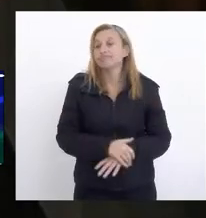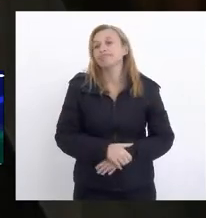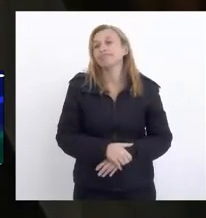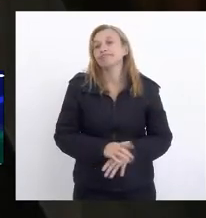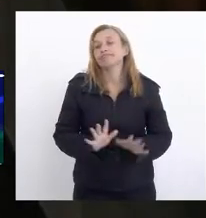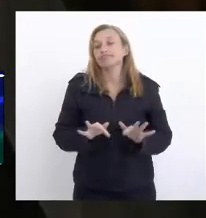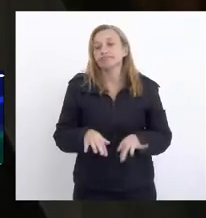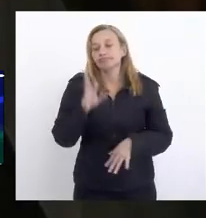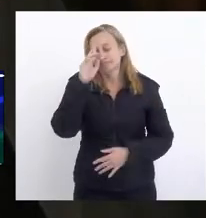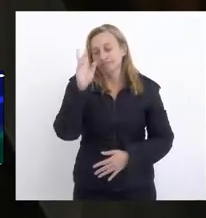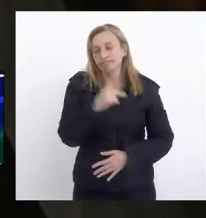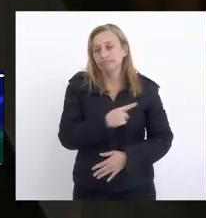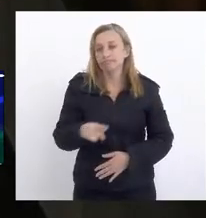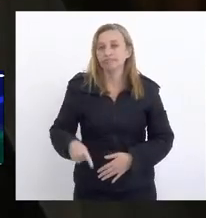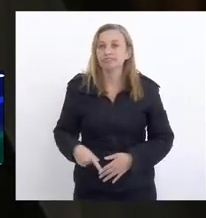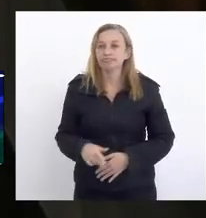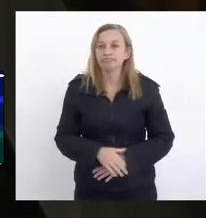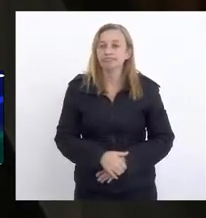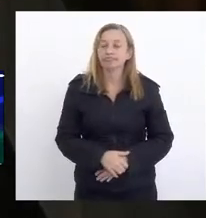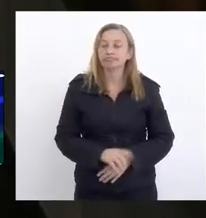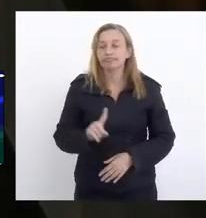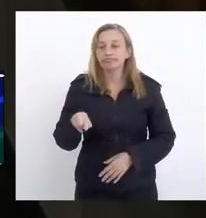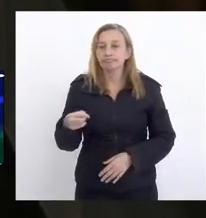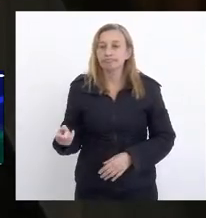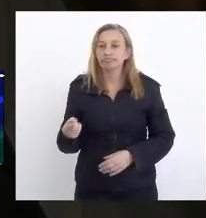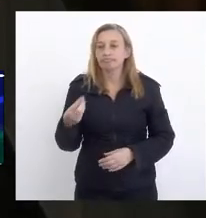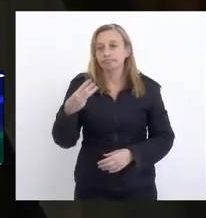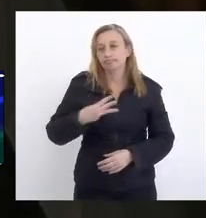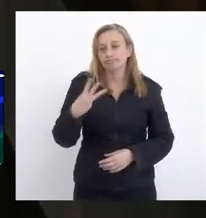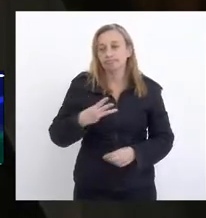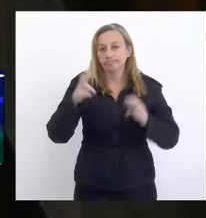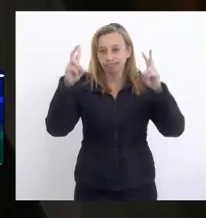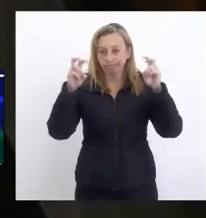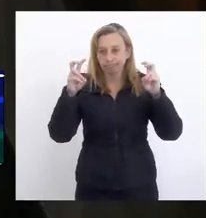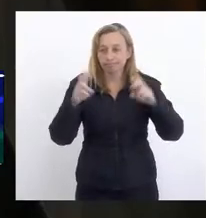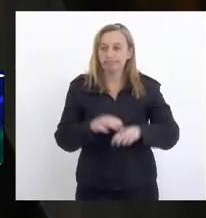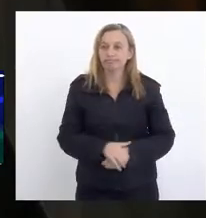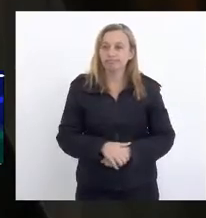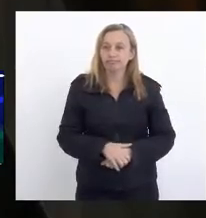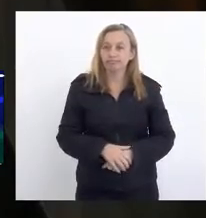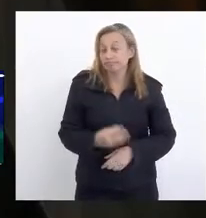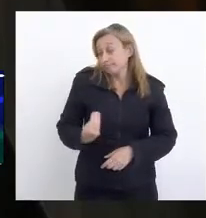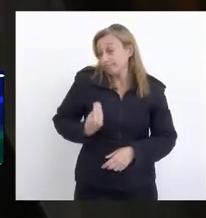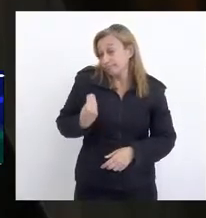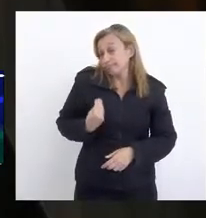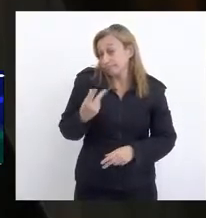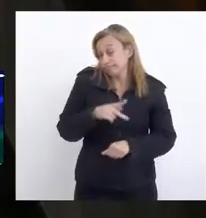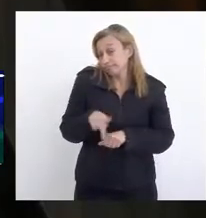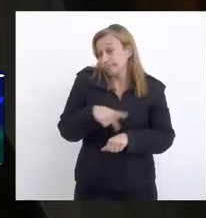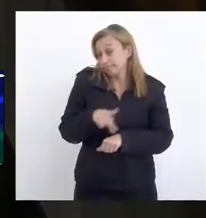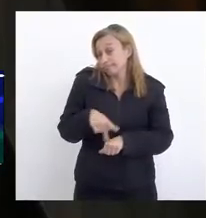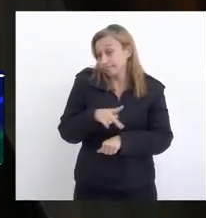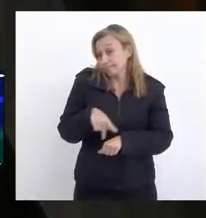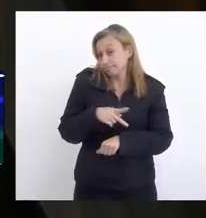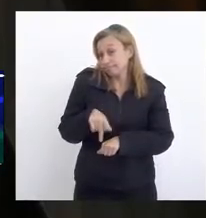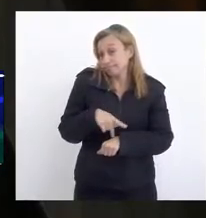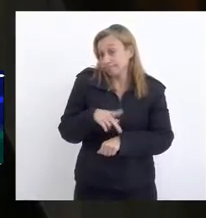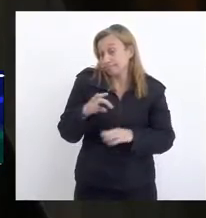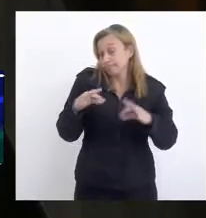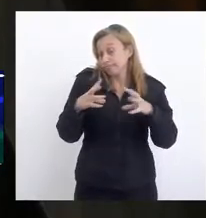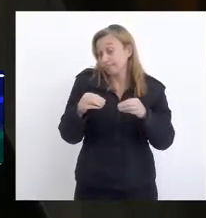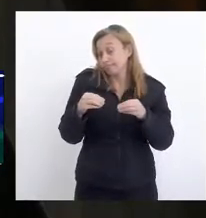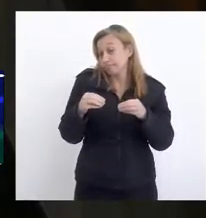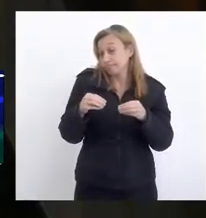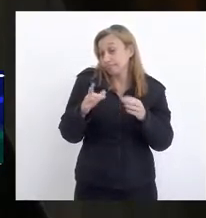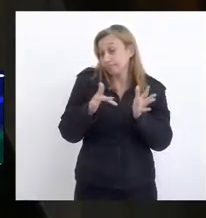Finalmente, senhora presidente, tem um outro terceiro tema, porque a gente vive num país de faz de conta. É tudo faz de